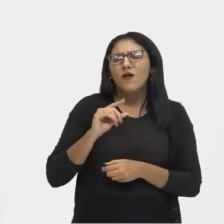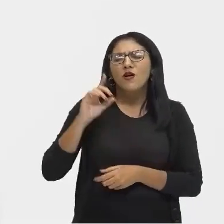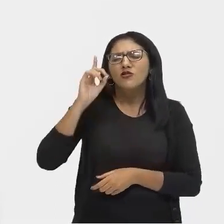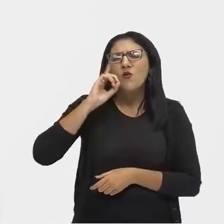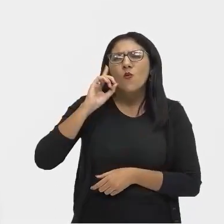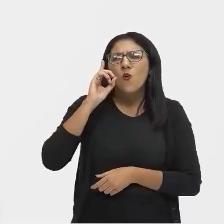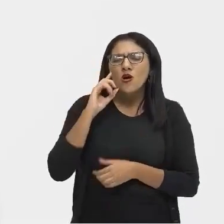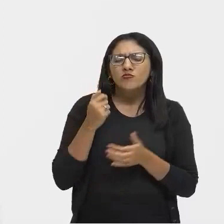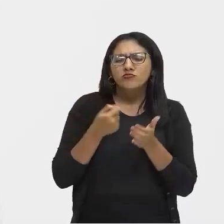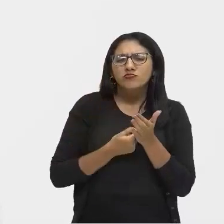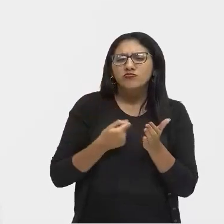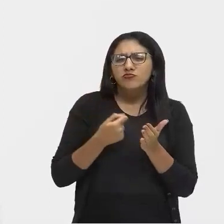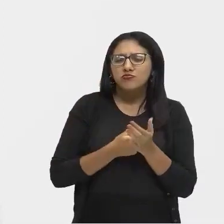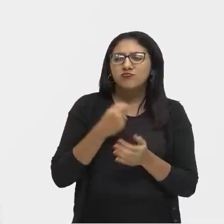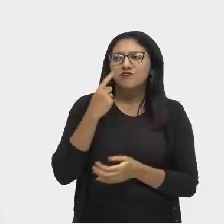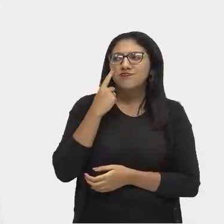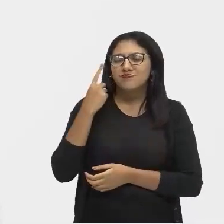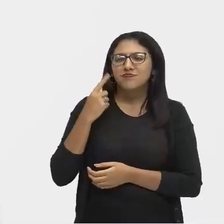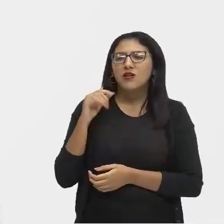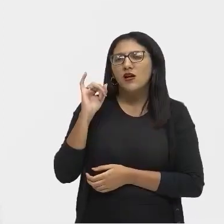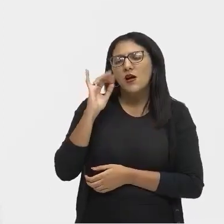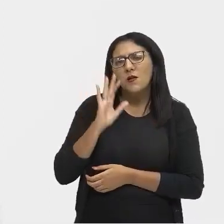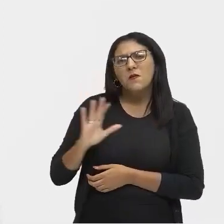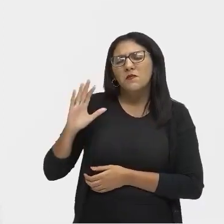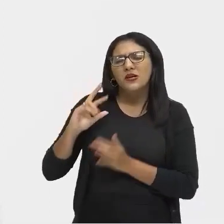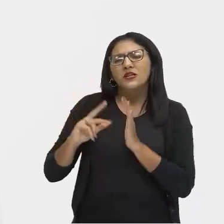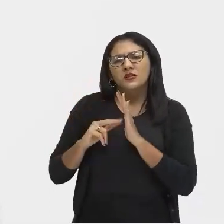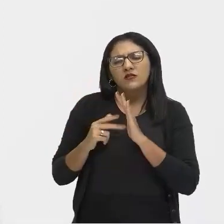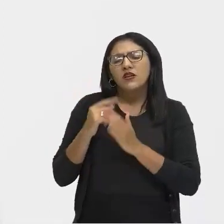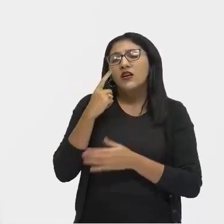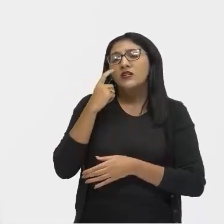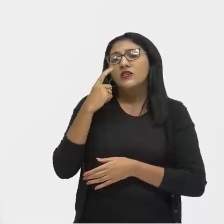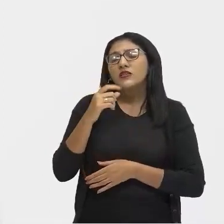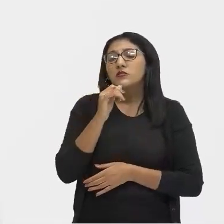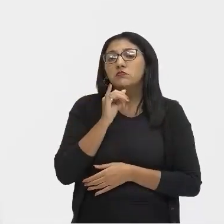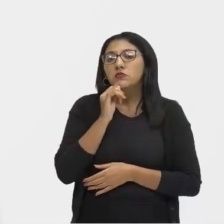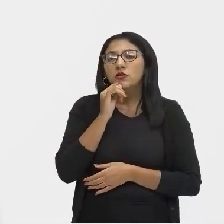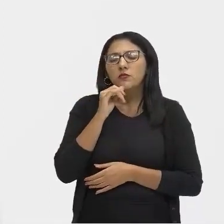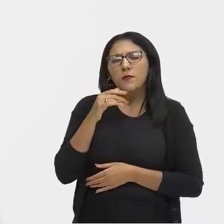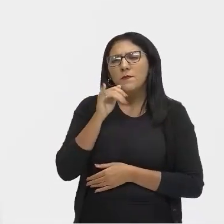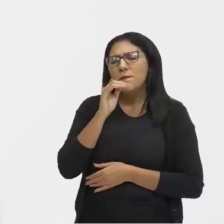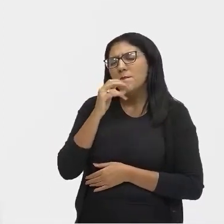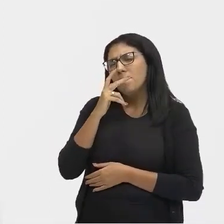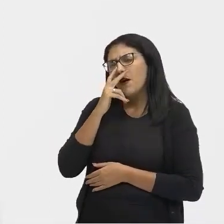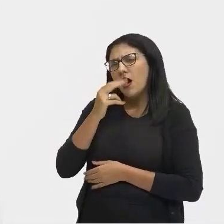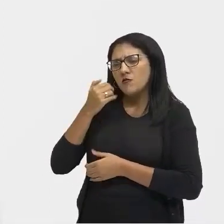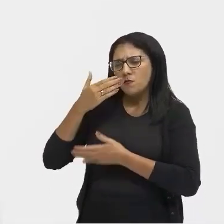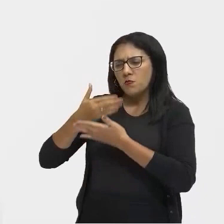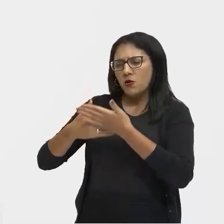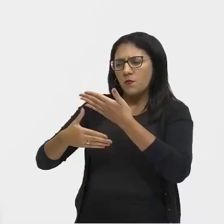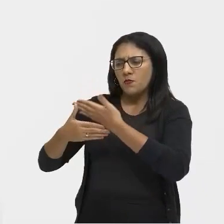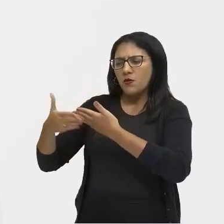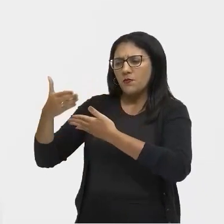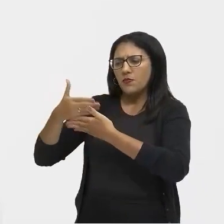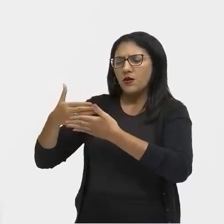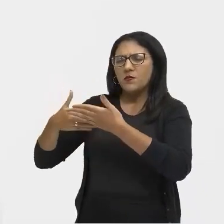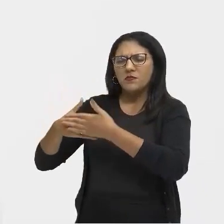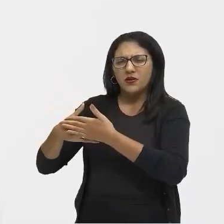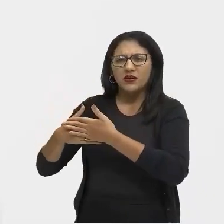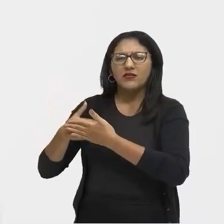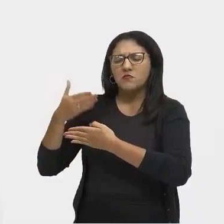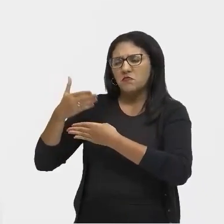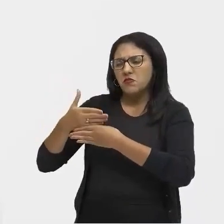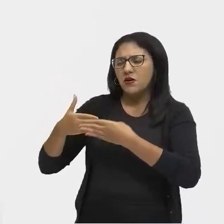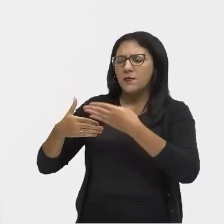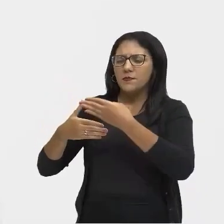os dias. Aí nós temos uma imagem muito interessante, que é como se fosse um muro, e aí colocando tijolinhos,